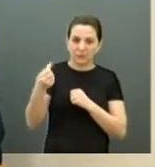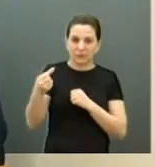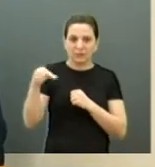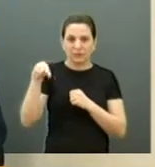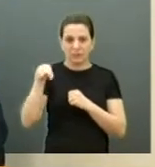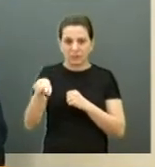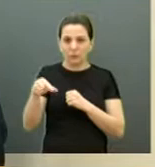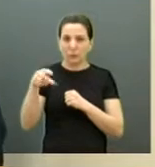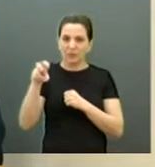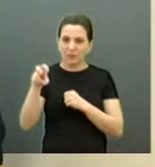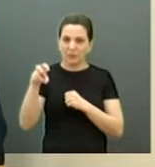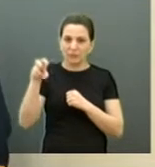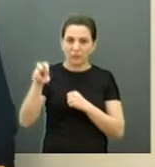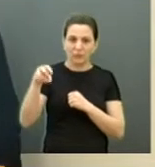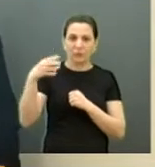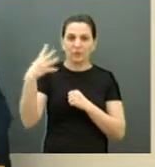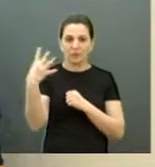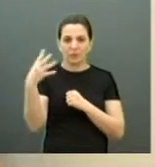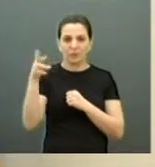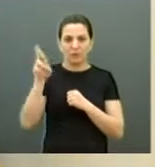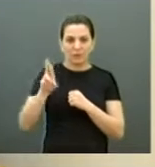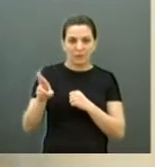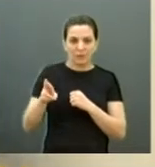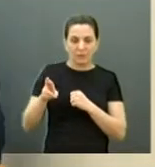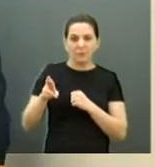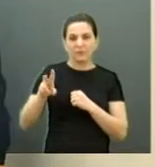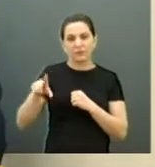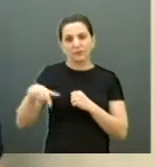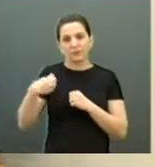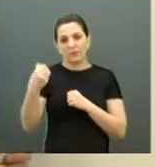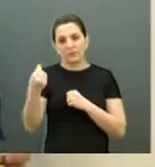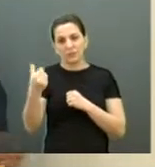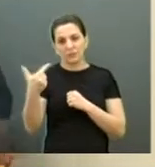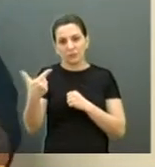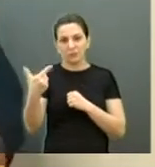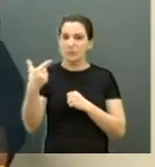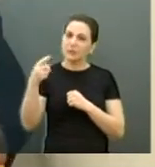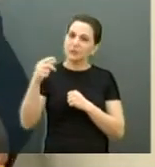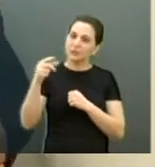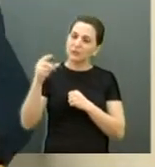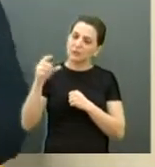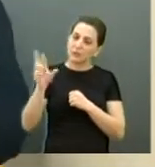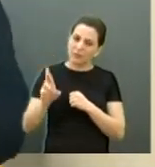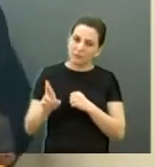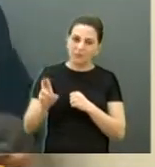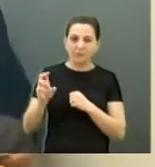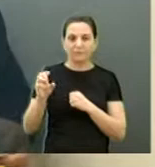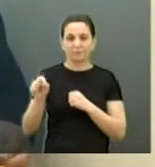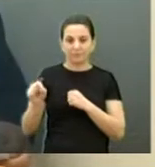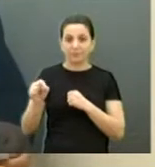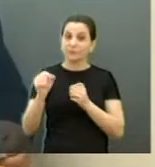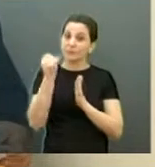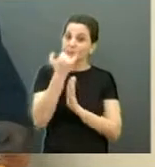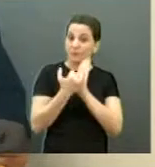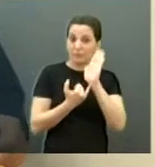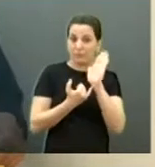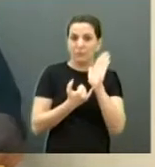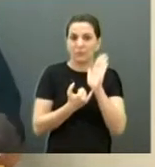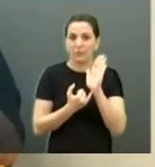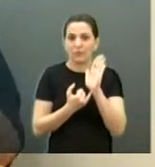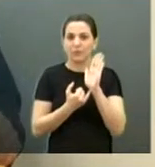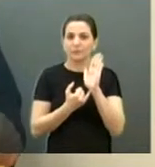quinhentos e cinquenta e quatro reais e setenta e dois centavos esses impostos são